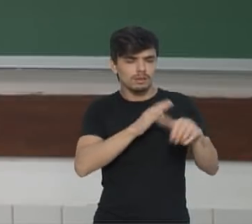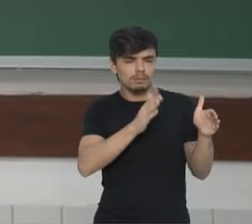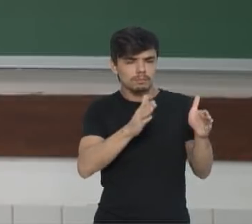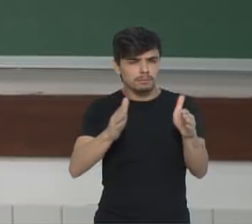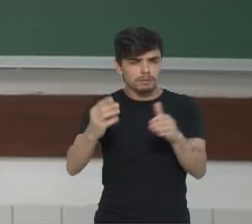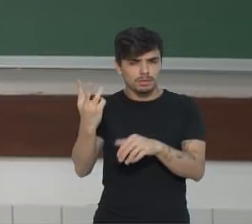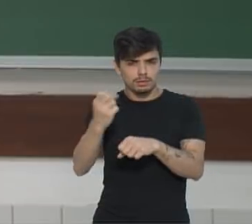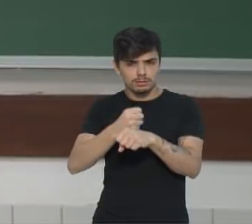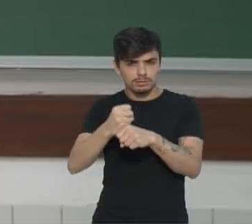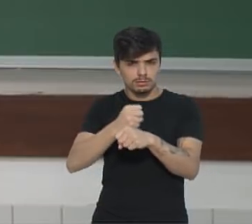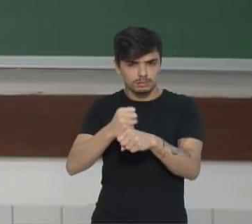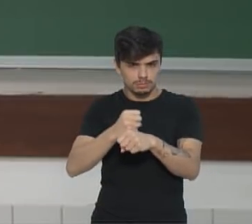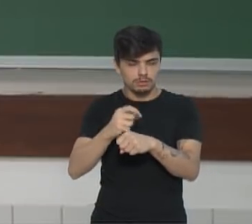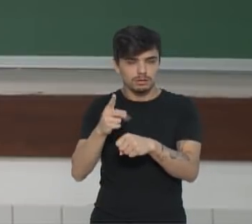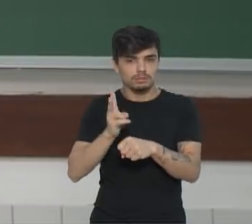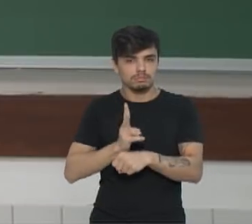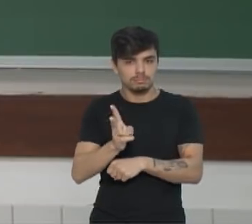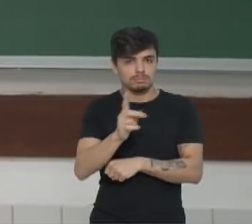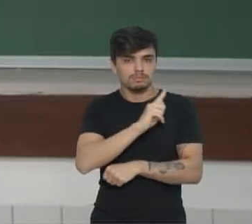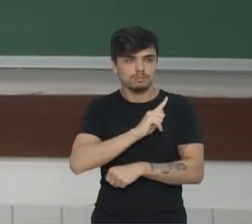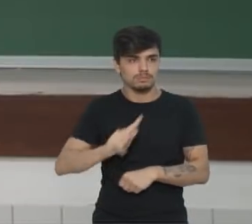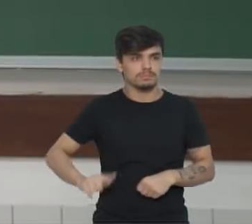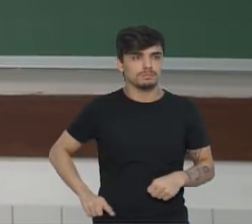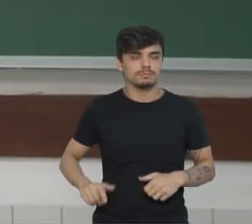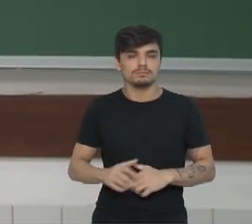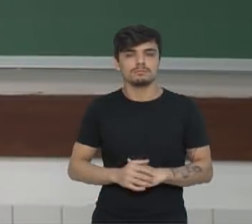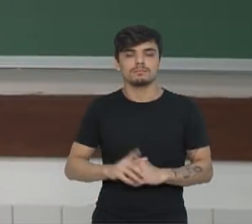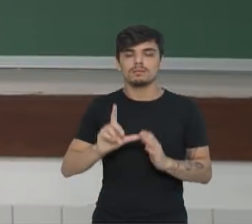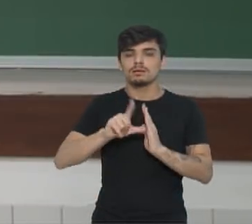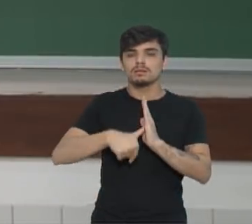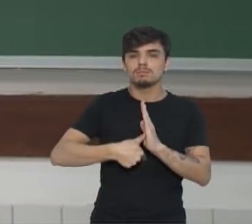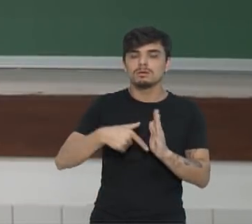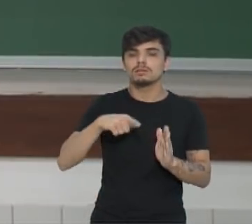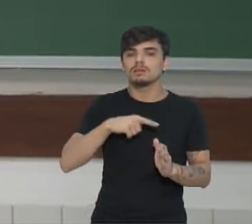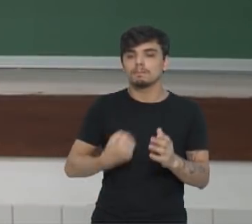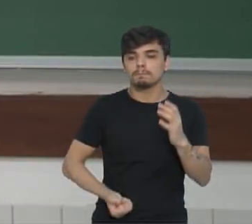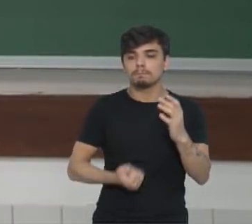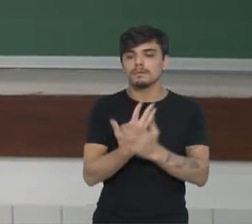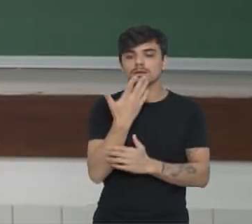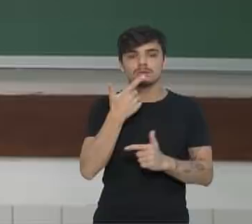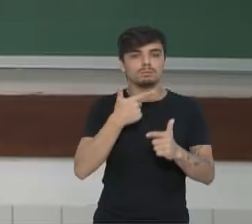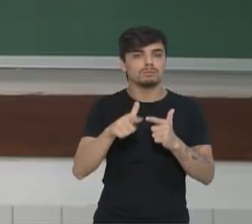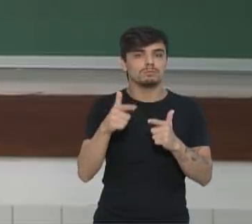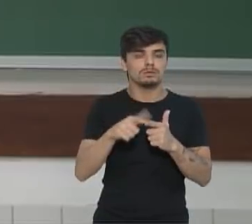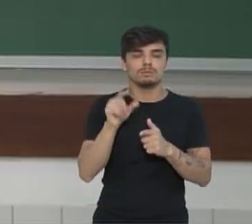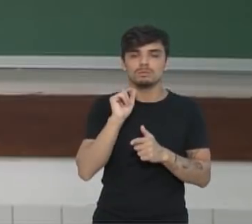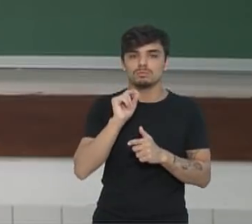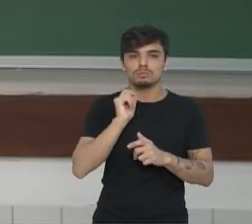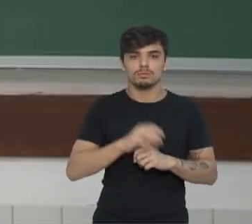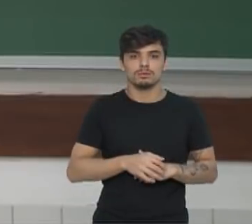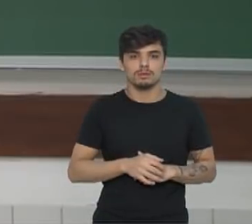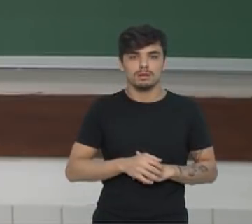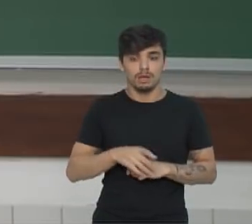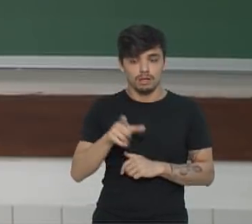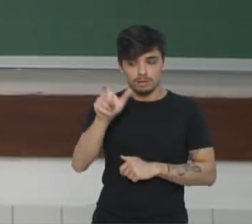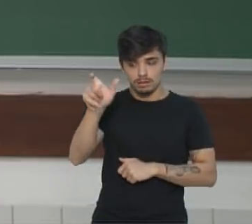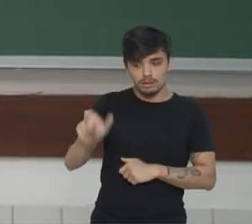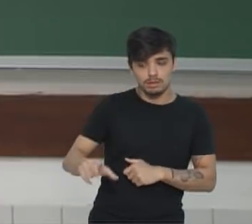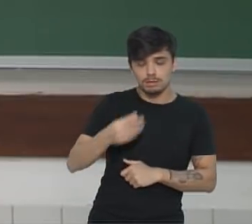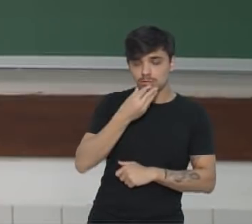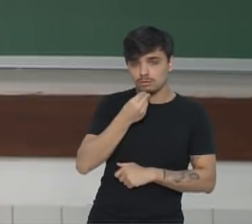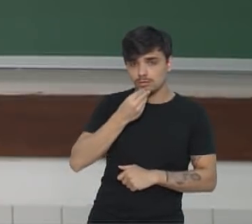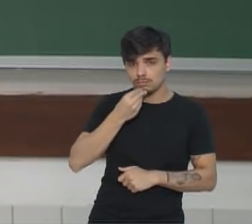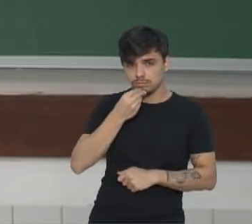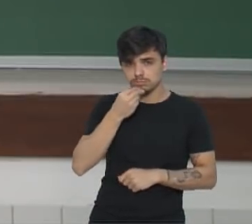que ele governou. Mas vai haver um problema no governo dele. Embora ele vai iniciar muito popular, com muitos apelos,